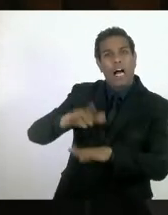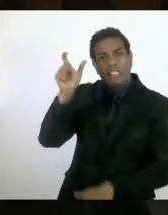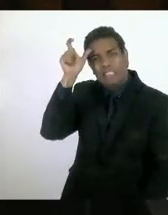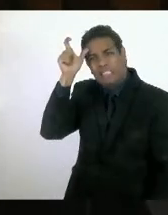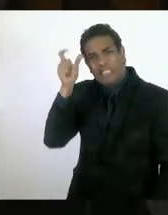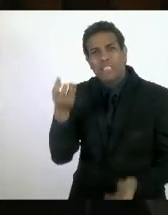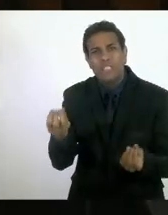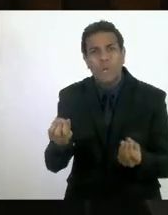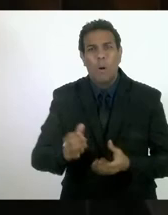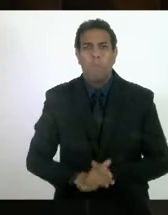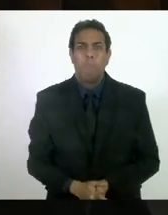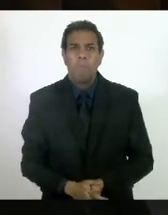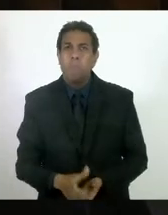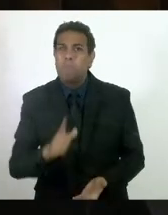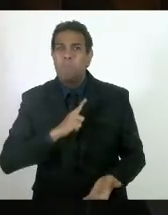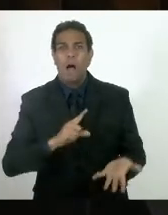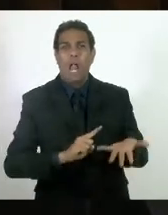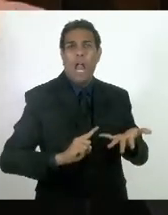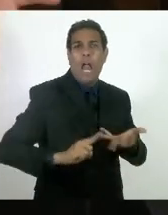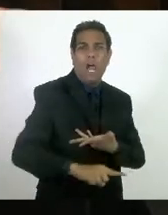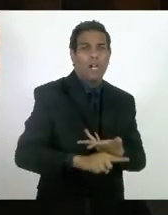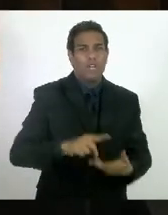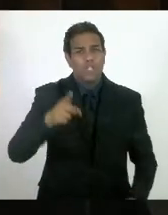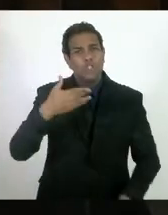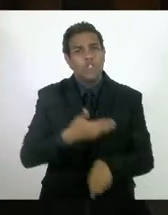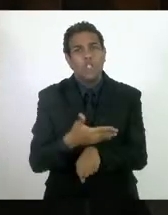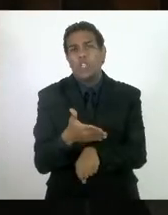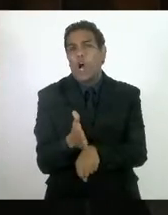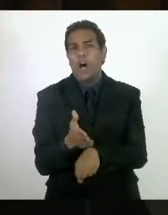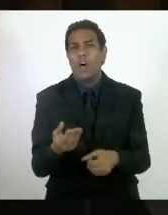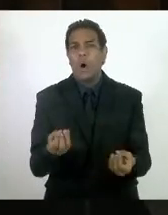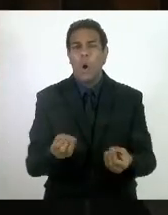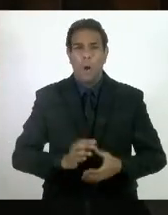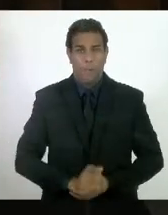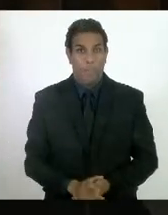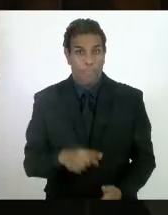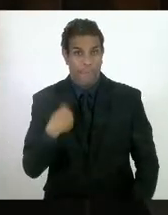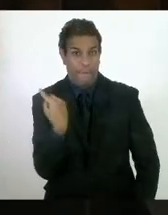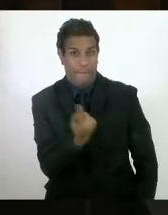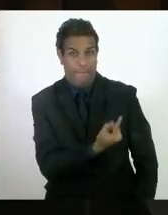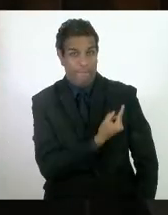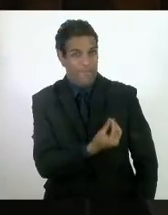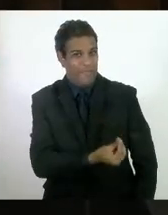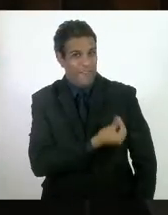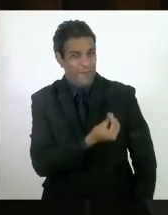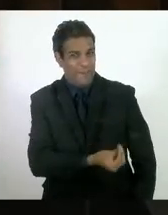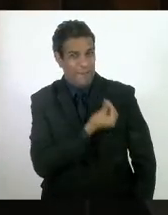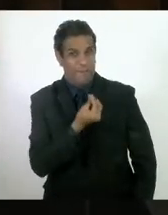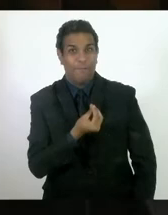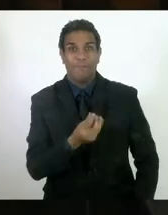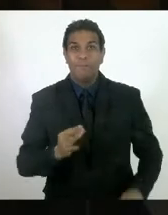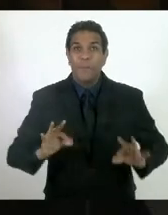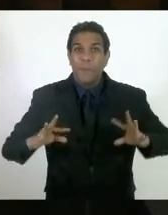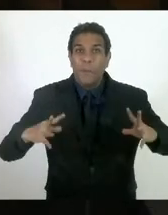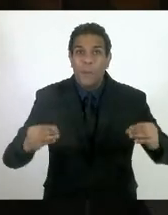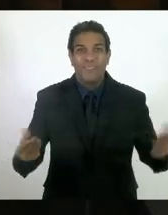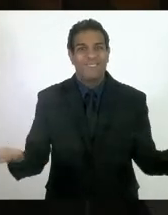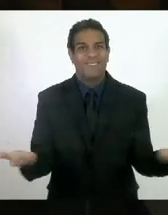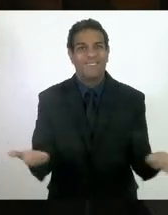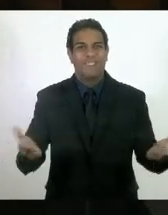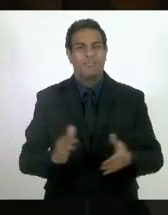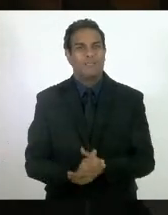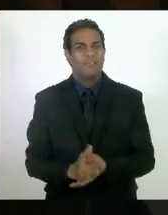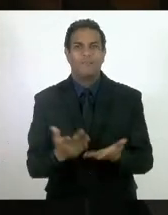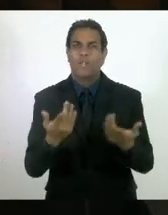e você tem essas demonstrações no dia a dia bom e nós estamos vivendo todo esse momento